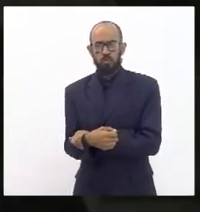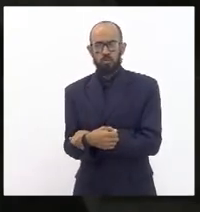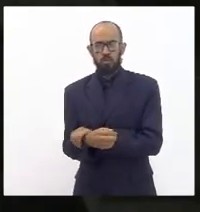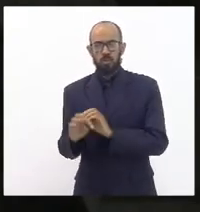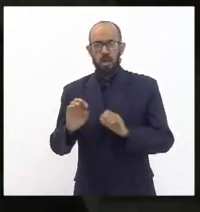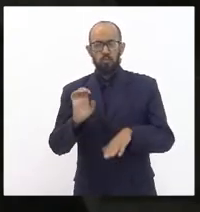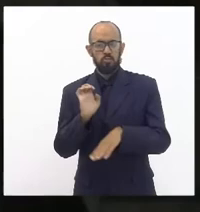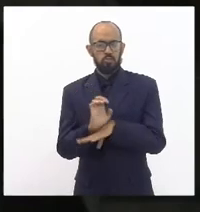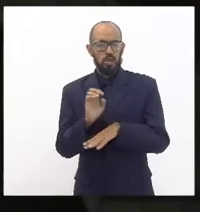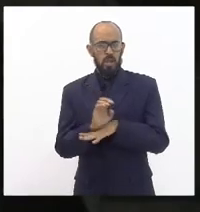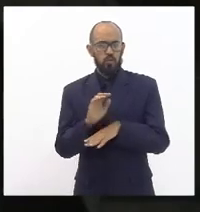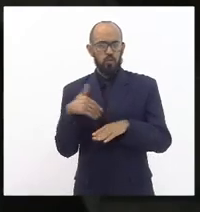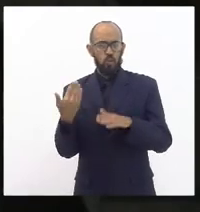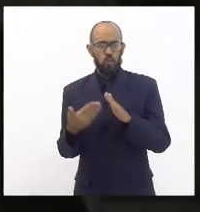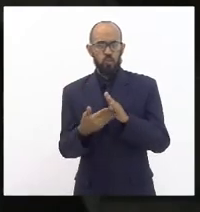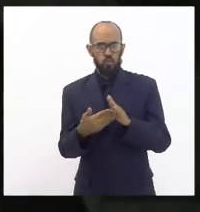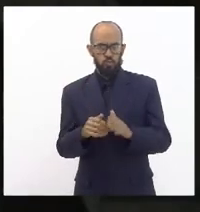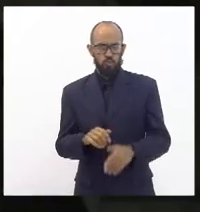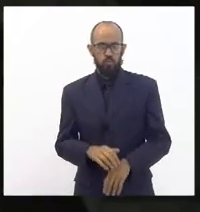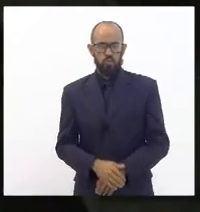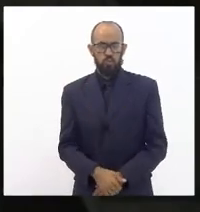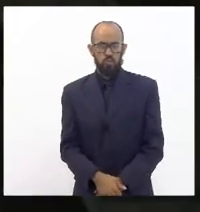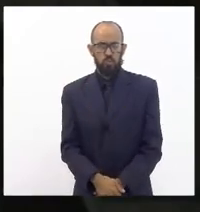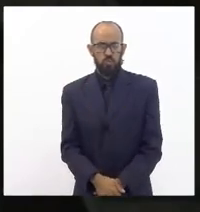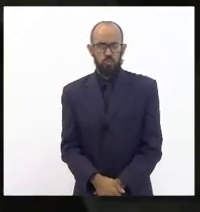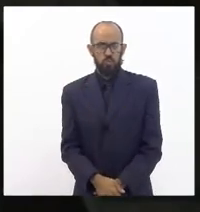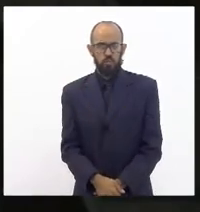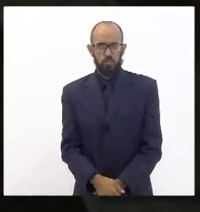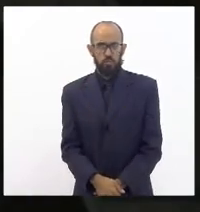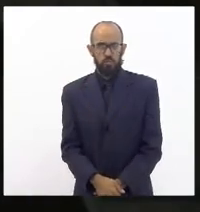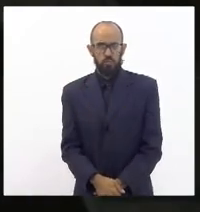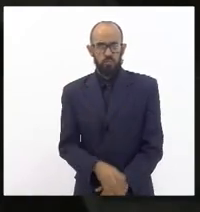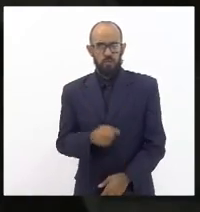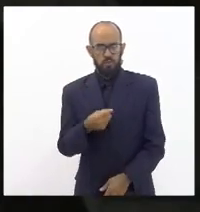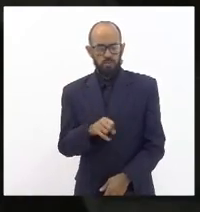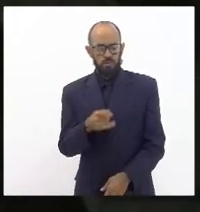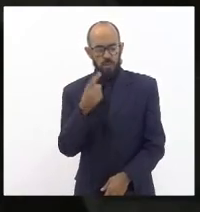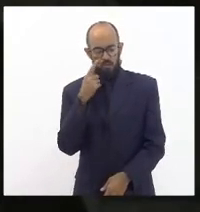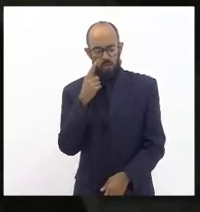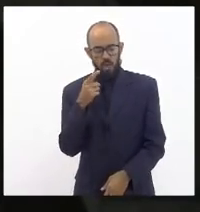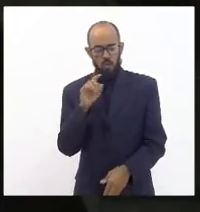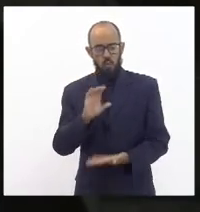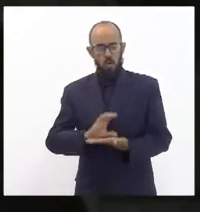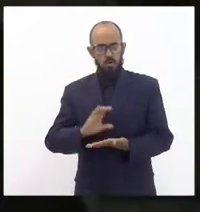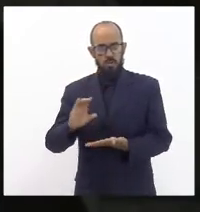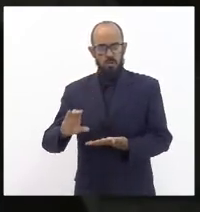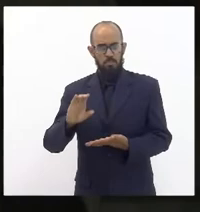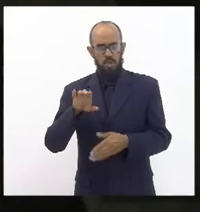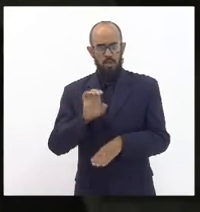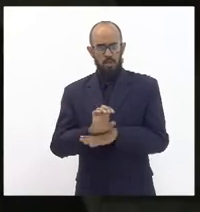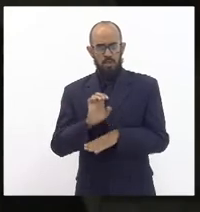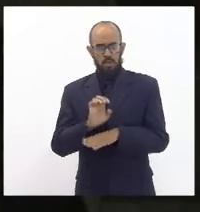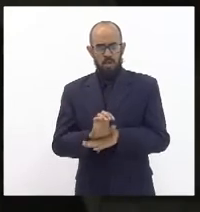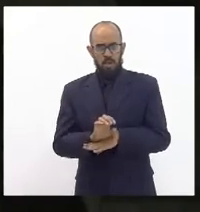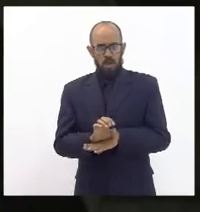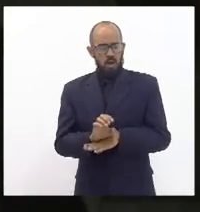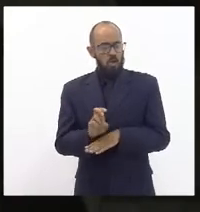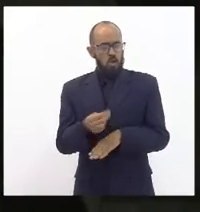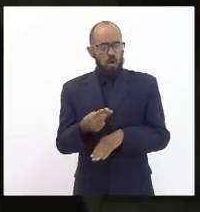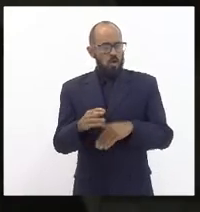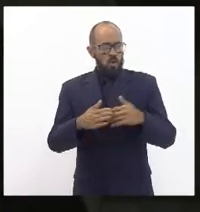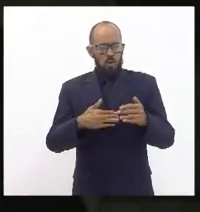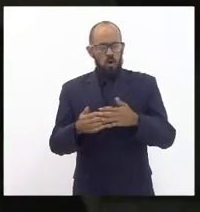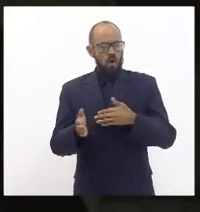estado como um todo E se o senhor pegar o orçamento do município por exemplo ou de qualquer